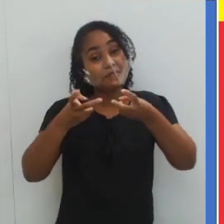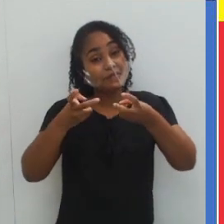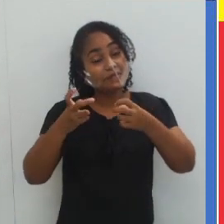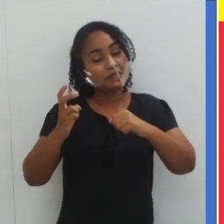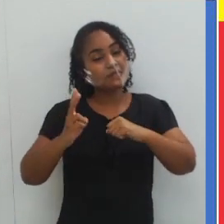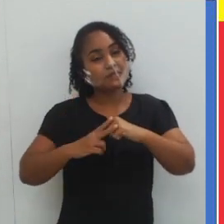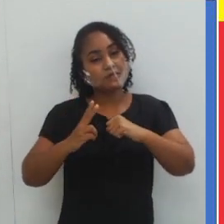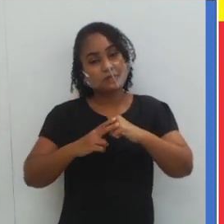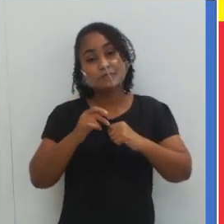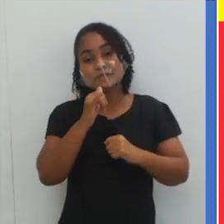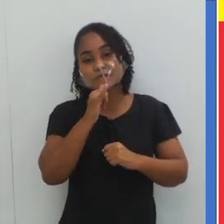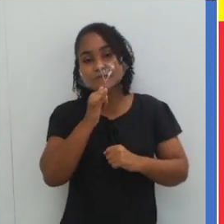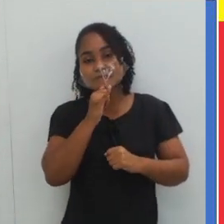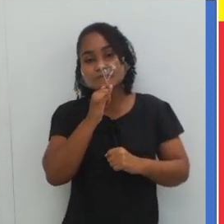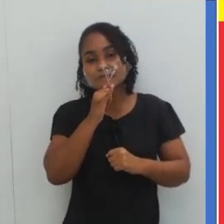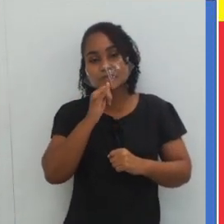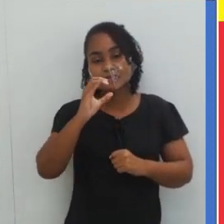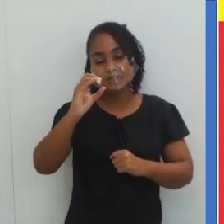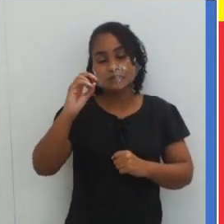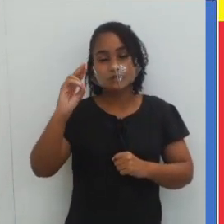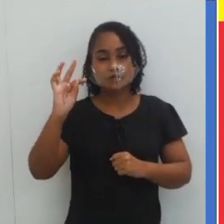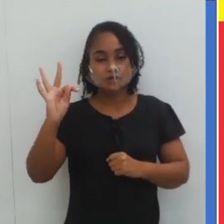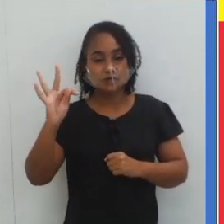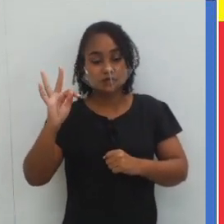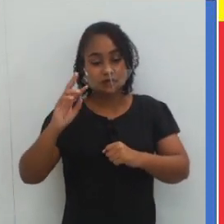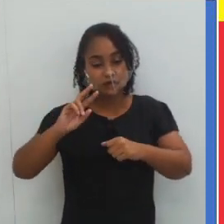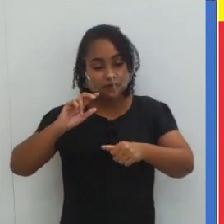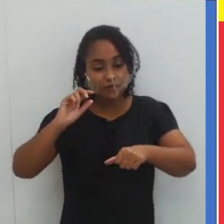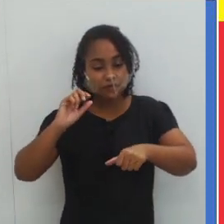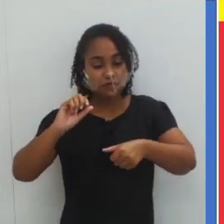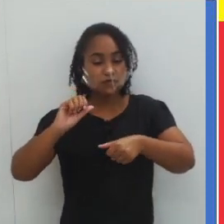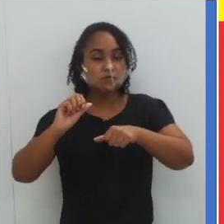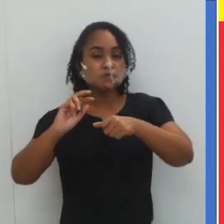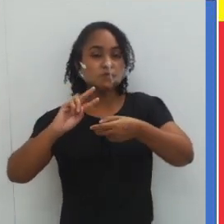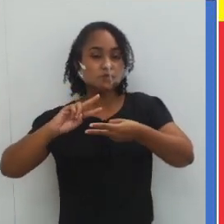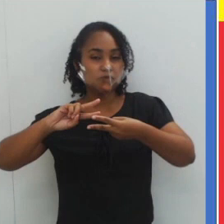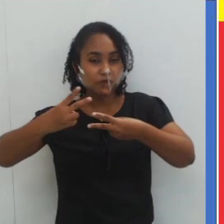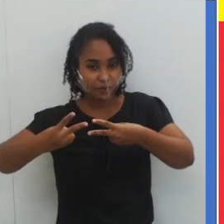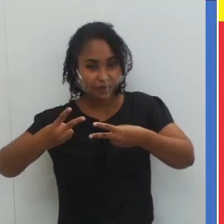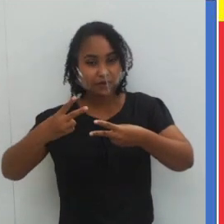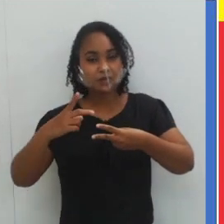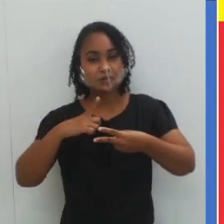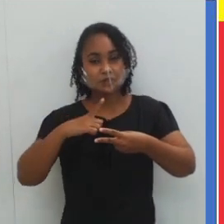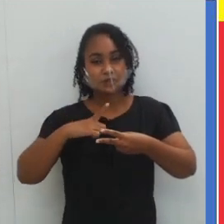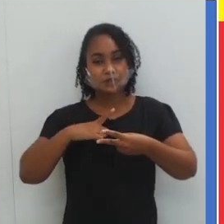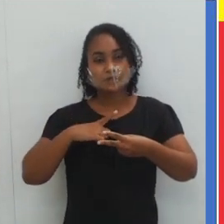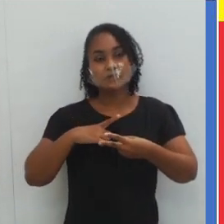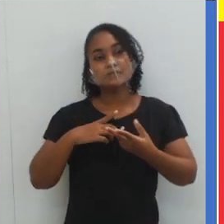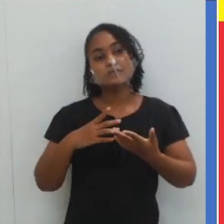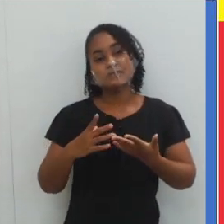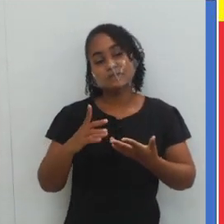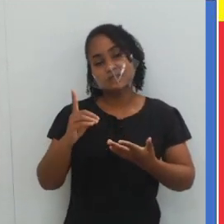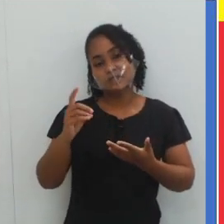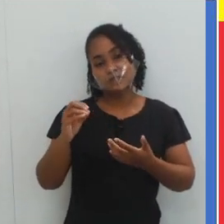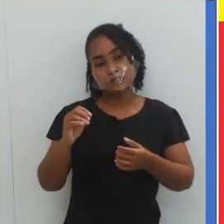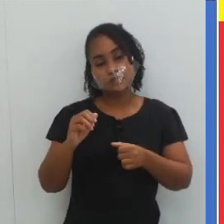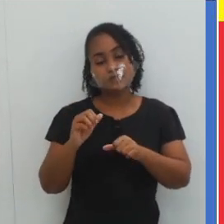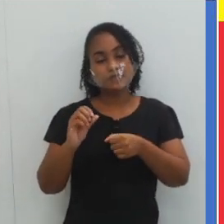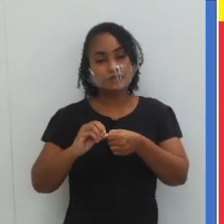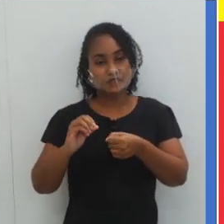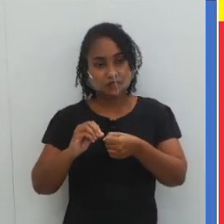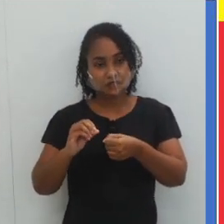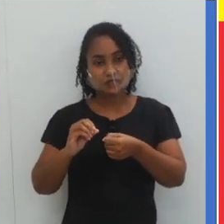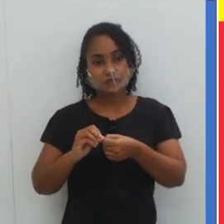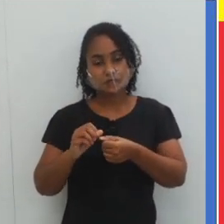pode perceber, em cut, ele dobra a consoante. Então a gente tem aí, ó, doing,